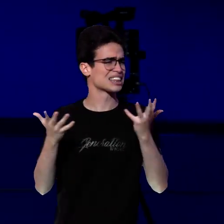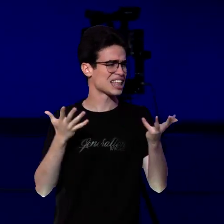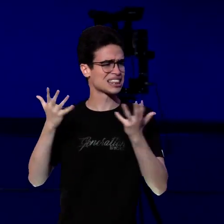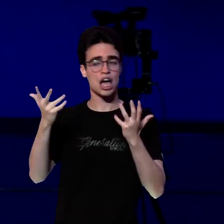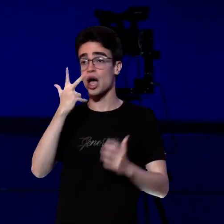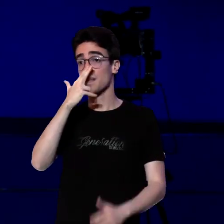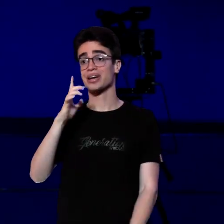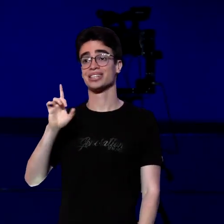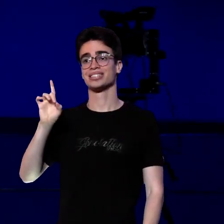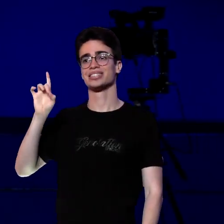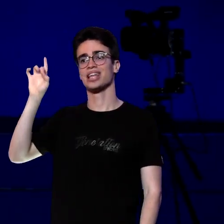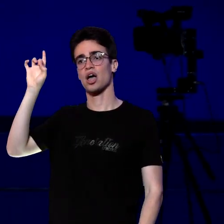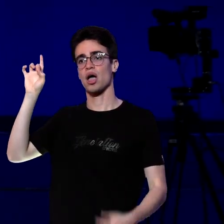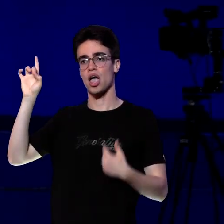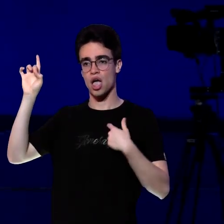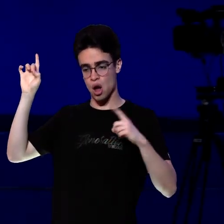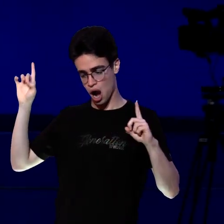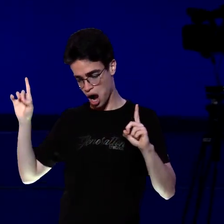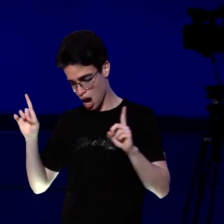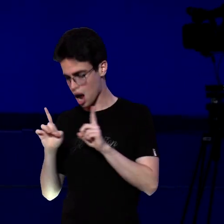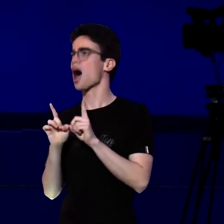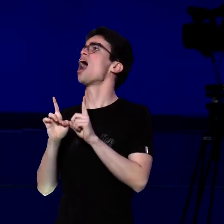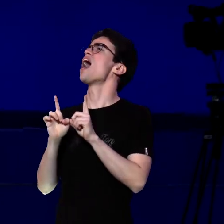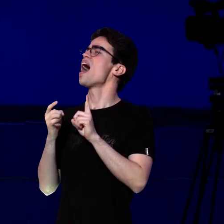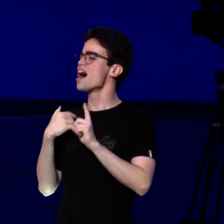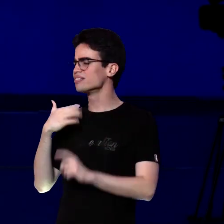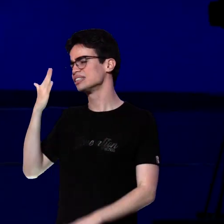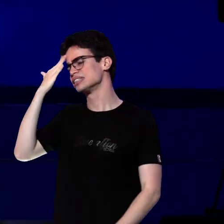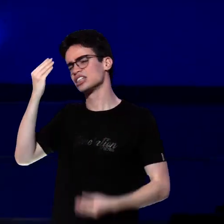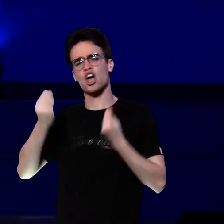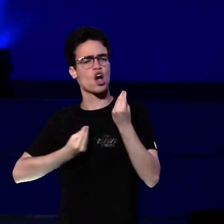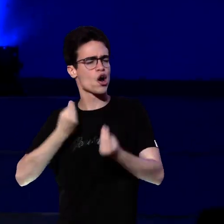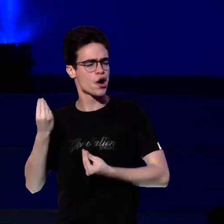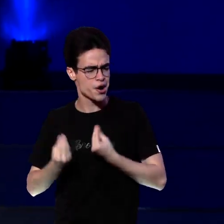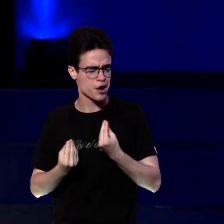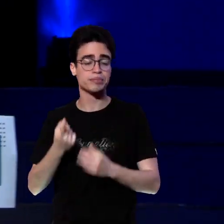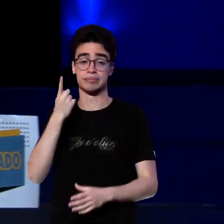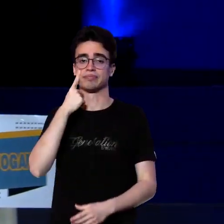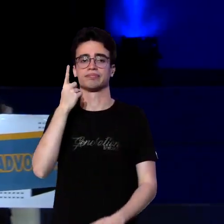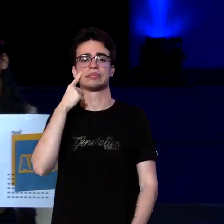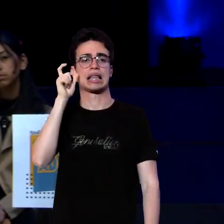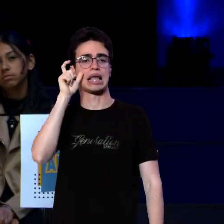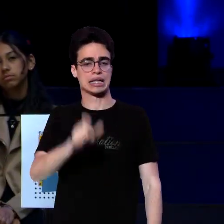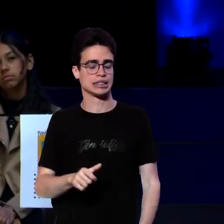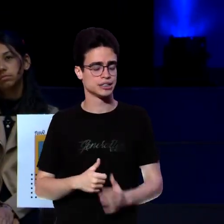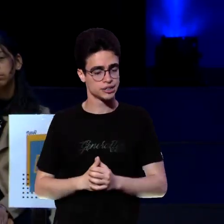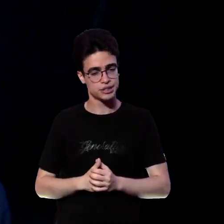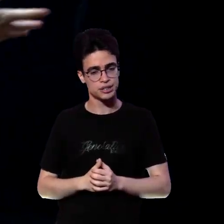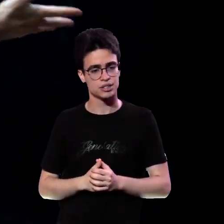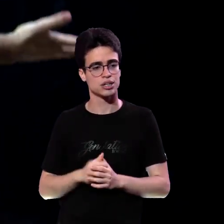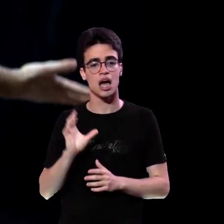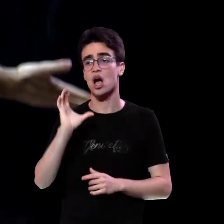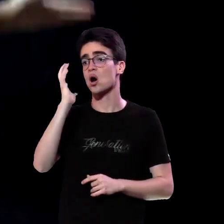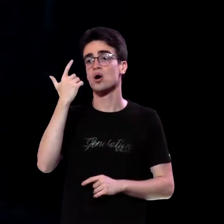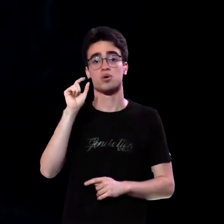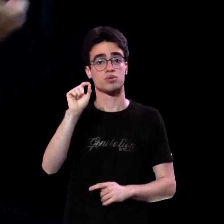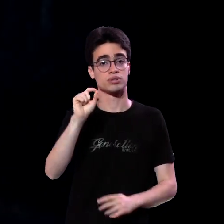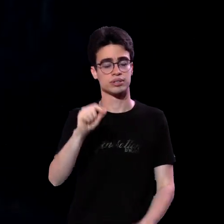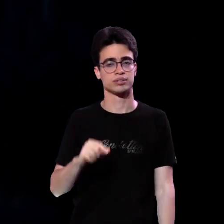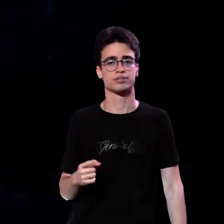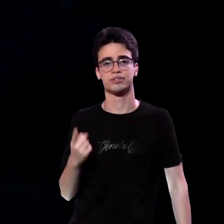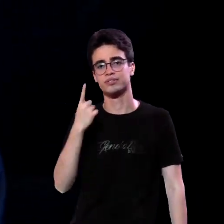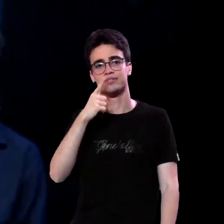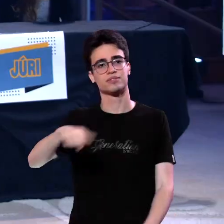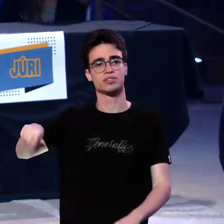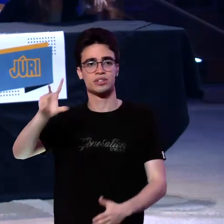Deus, deixar Deus te visitar. E é interessante, olha só, que o que começa a acontecer, eu vou pedir para vocês ficarem de